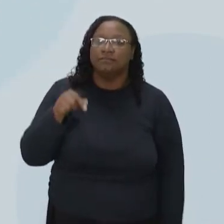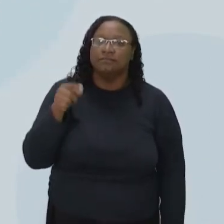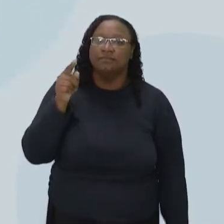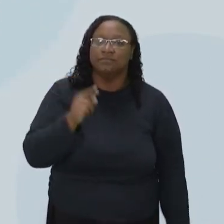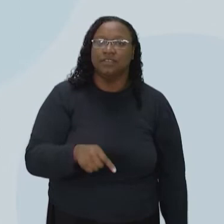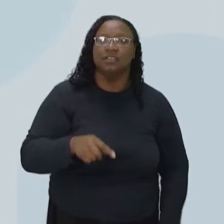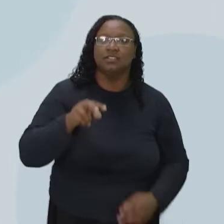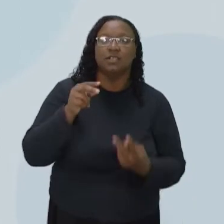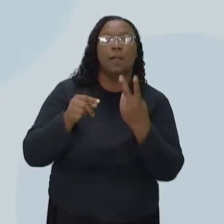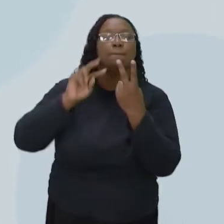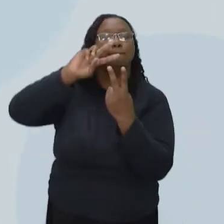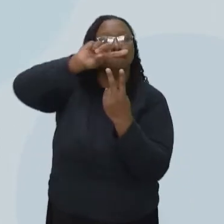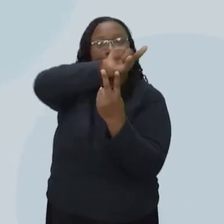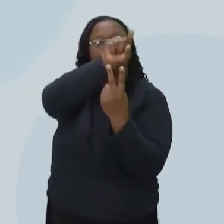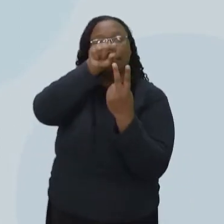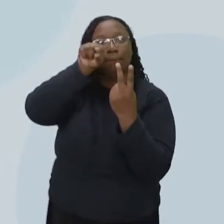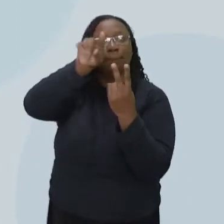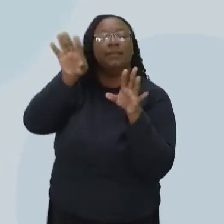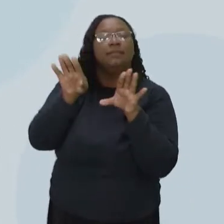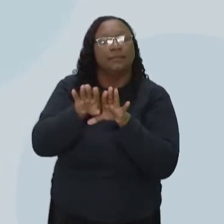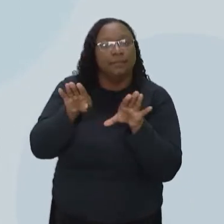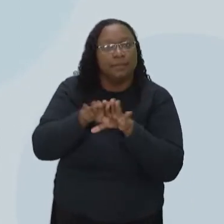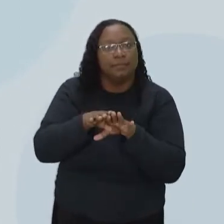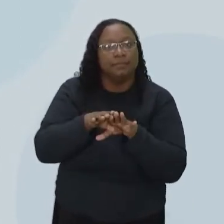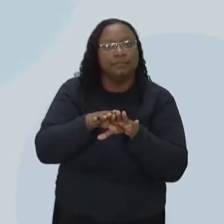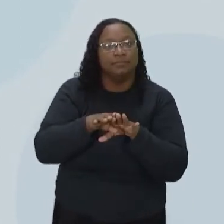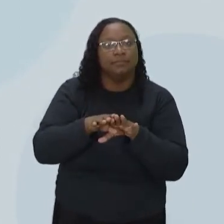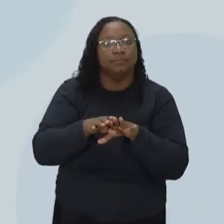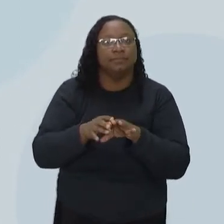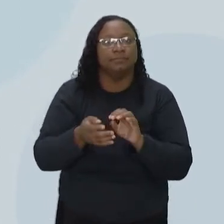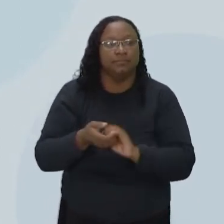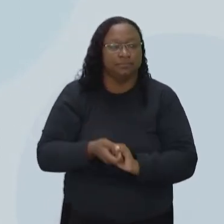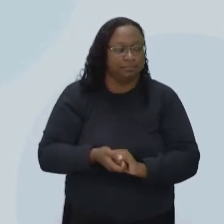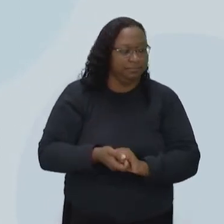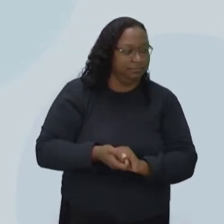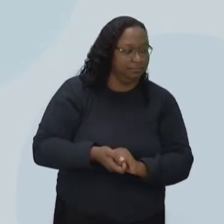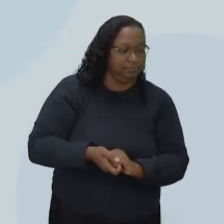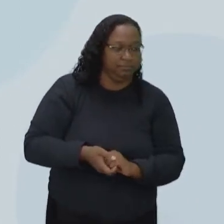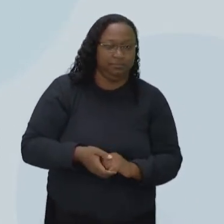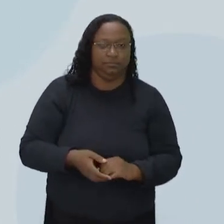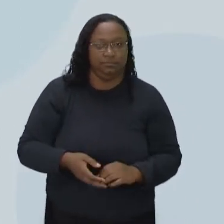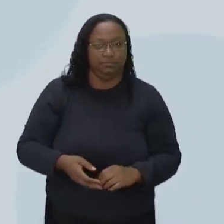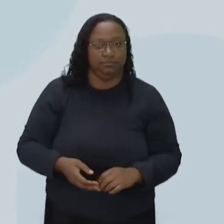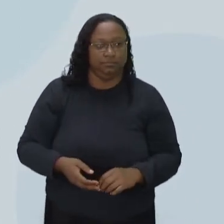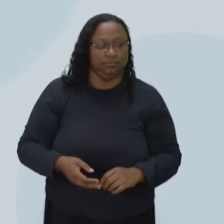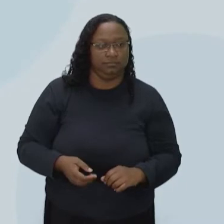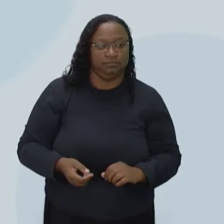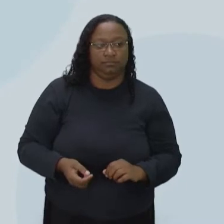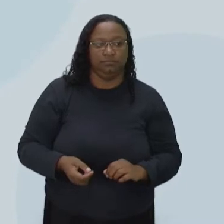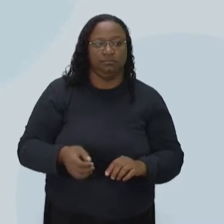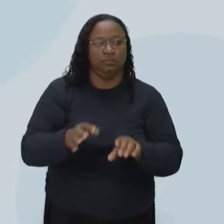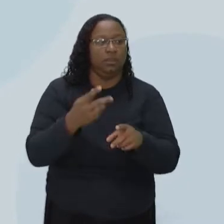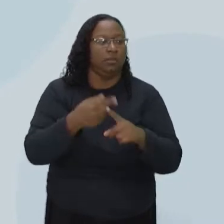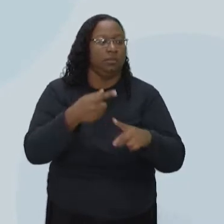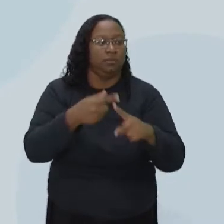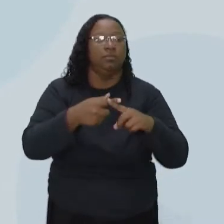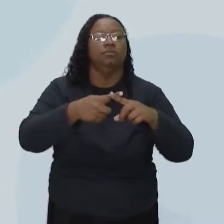né? Isso aqui é a minha área. Mas esse 0,25 aqui é legal porque ele representa